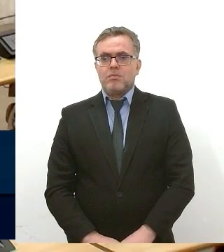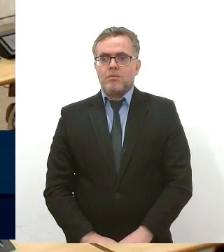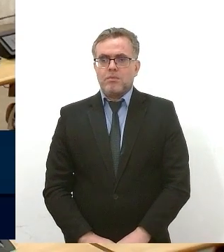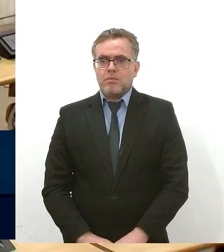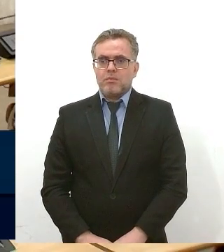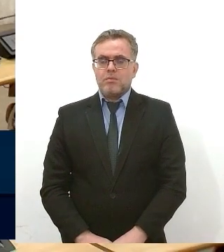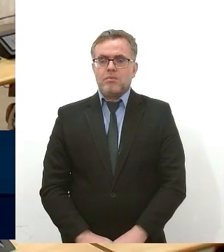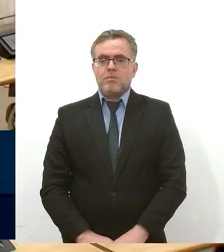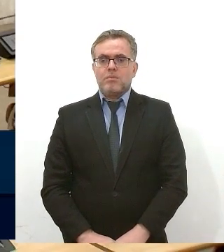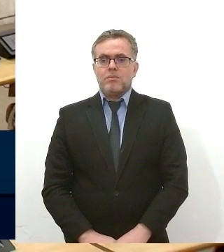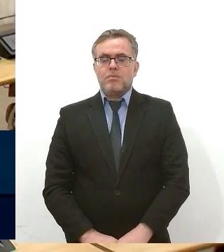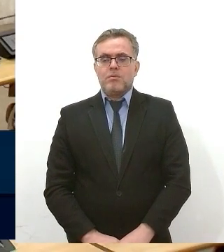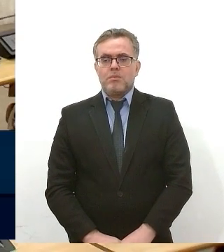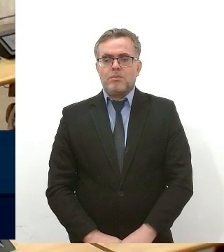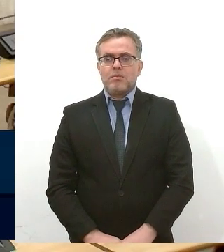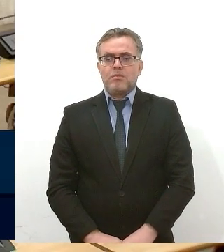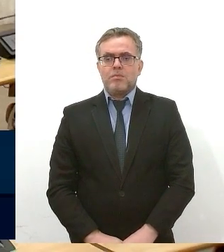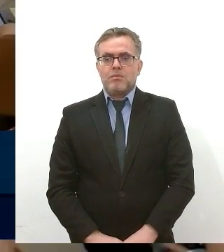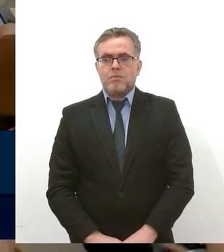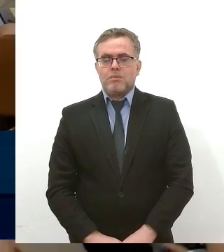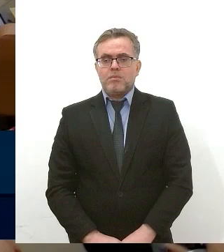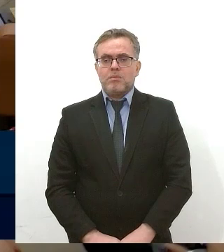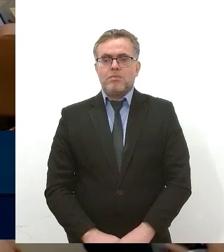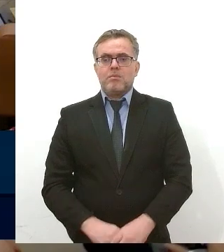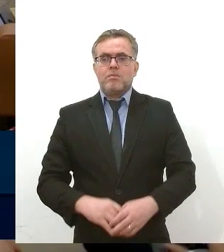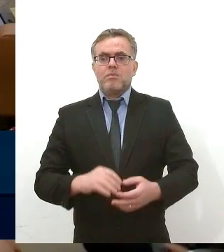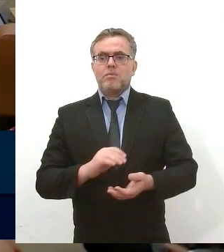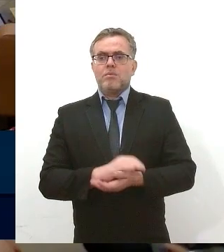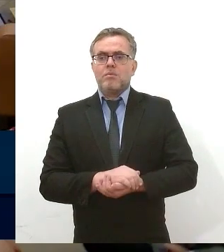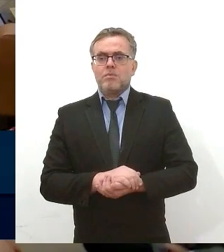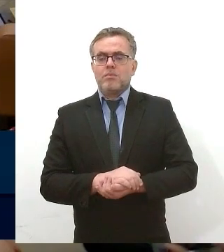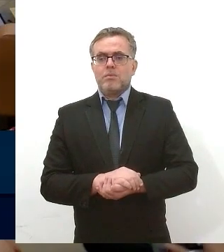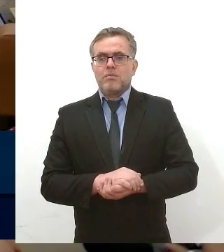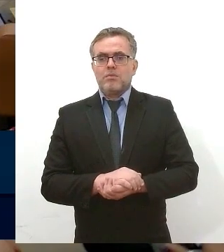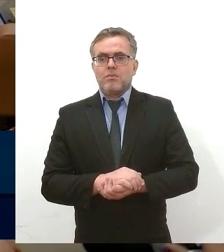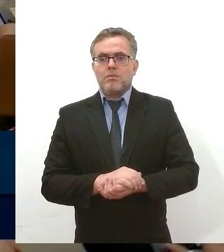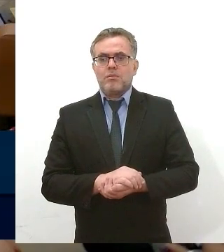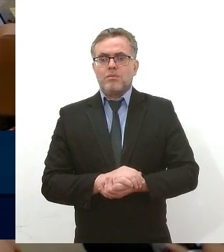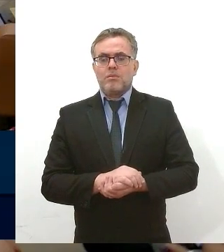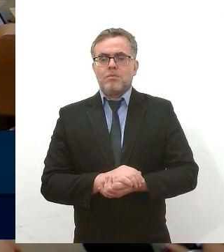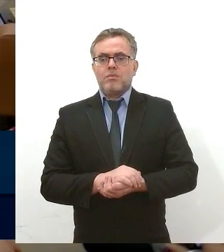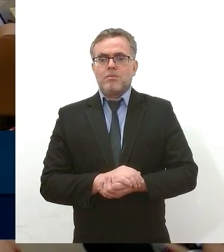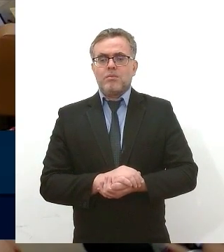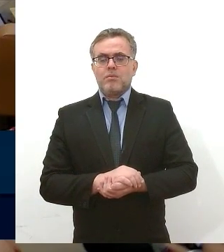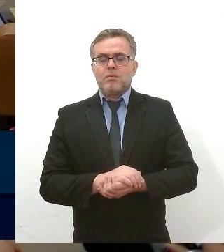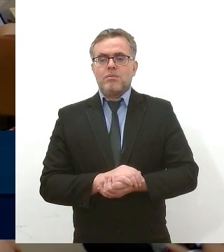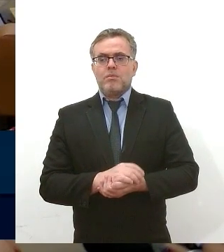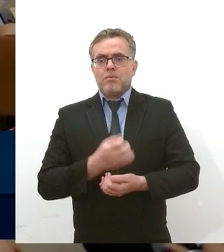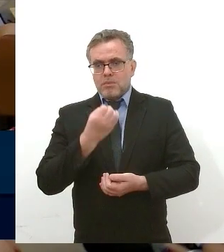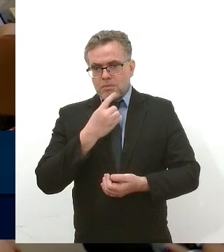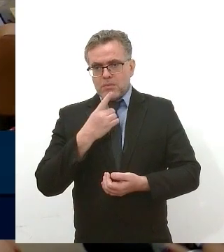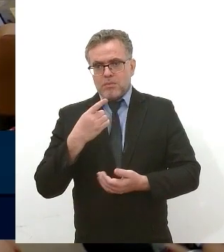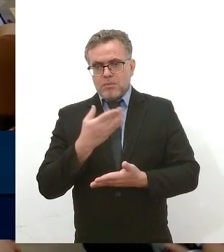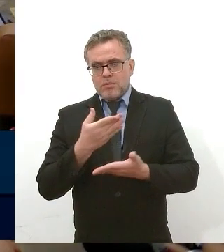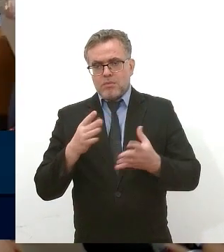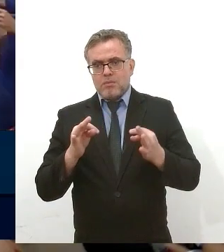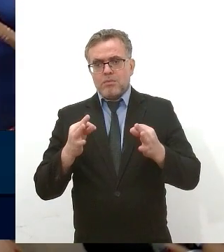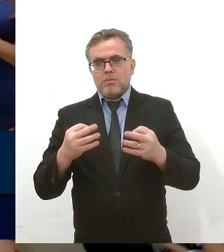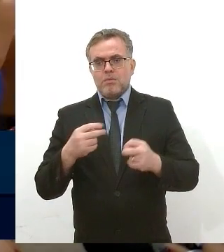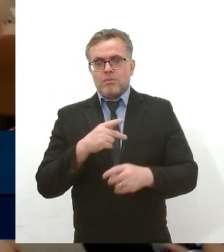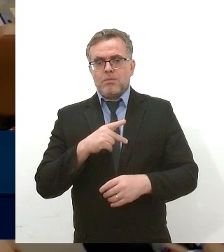Bom dia a todos. Cumprimento ao nosso presidente e demais membros da mesa aqui presentes, os